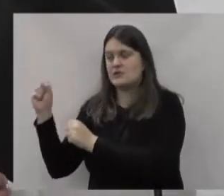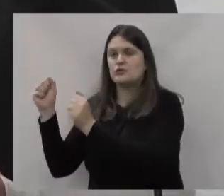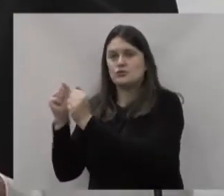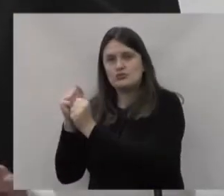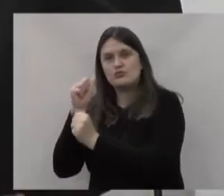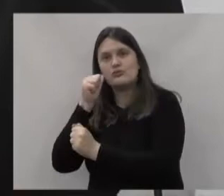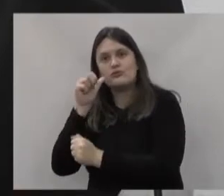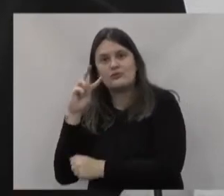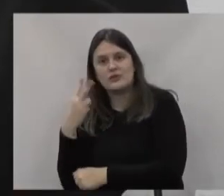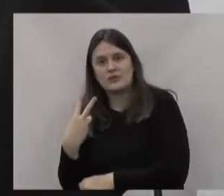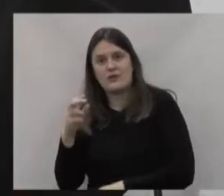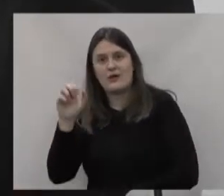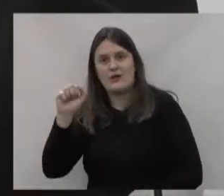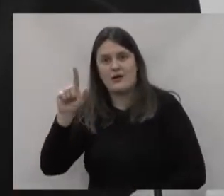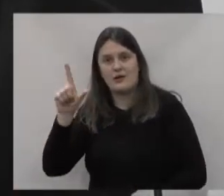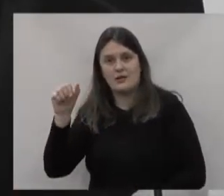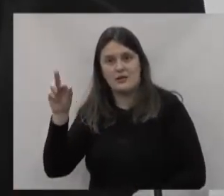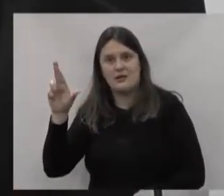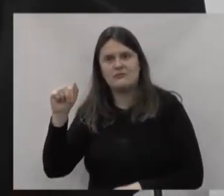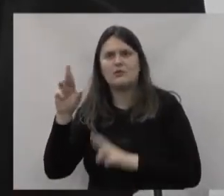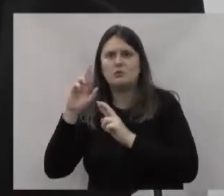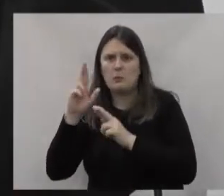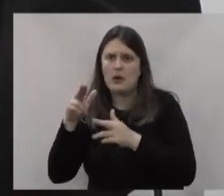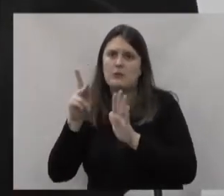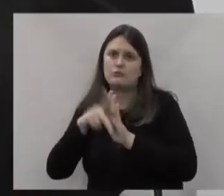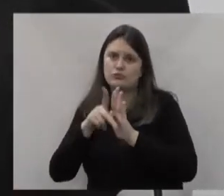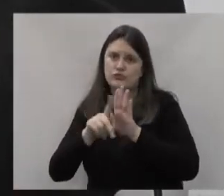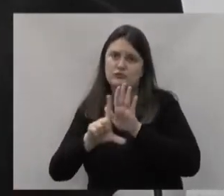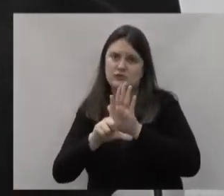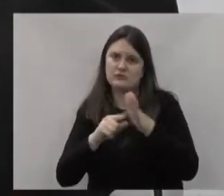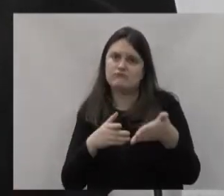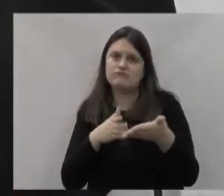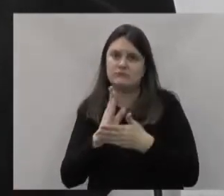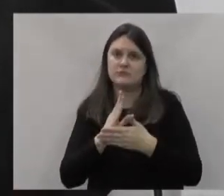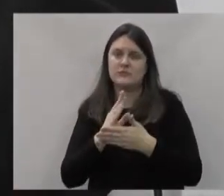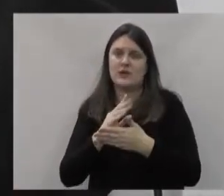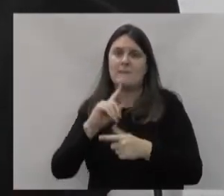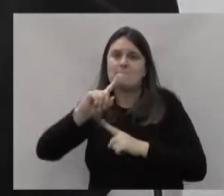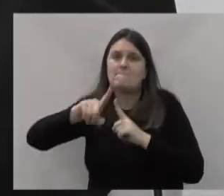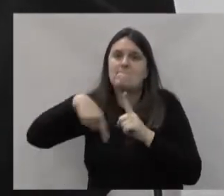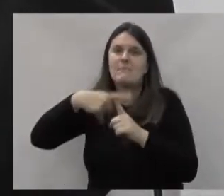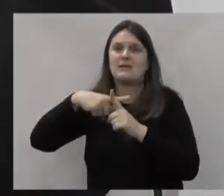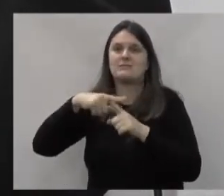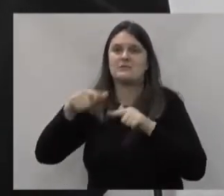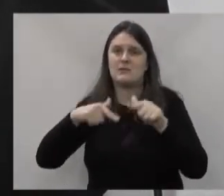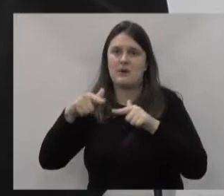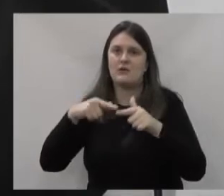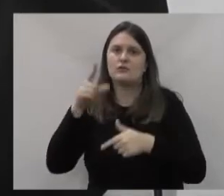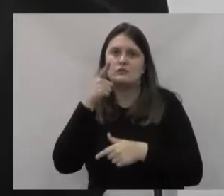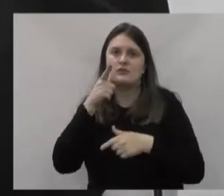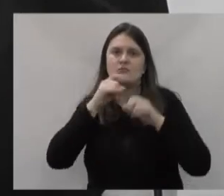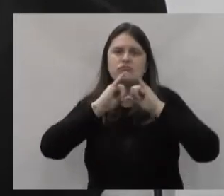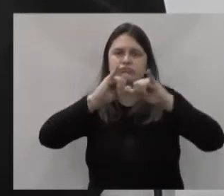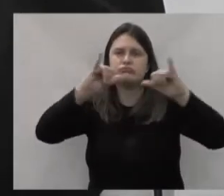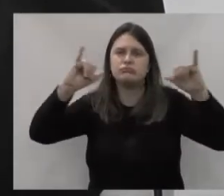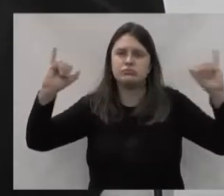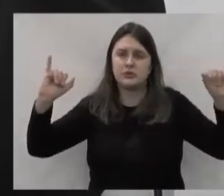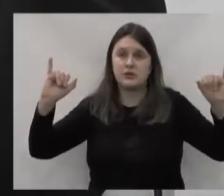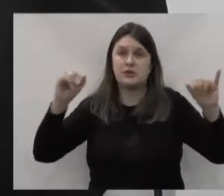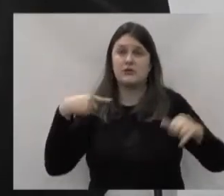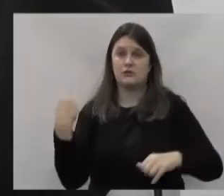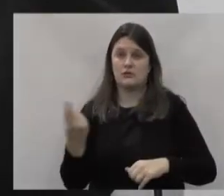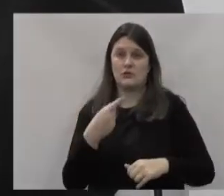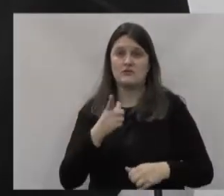Alandra, que esse projeto seja aprovado, sim. É mais uma ação que nós conseguimos levar mais informações. Veja,